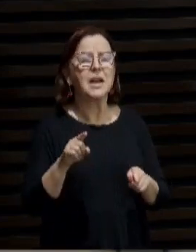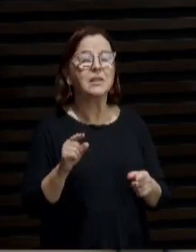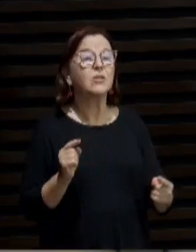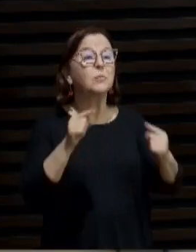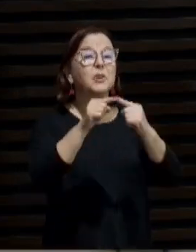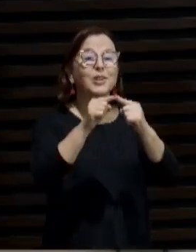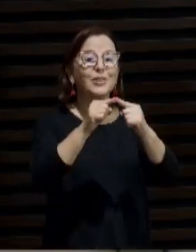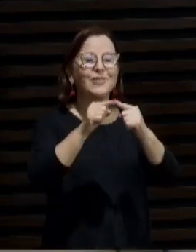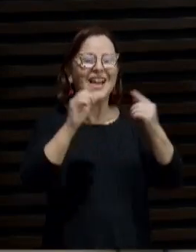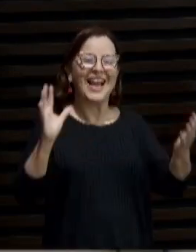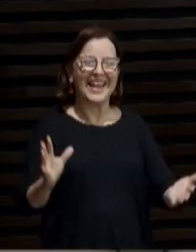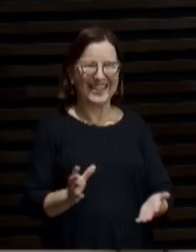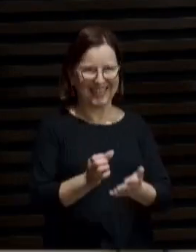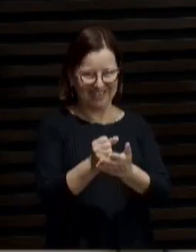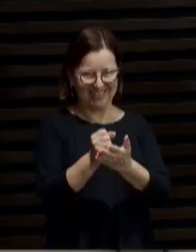Ele veio morrer.